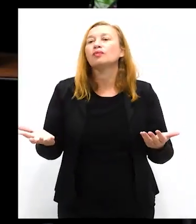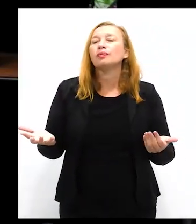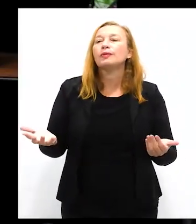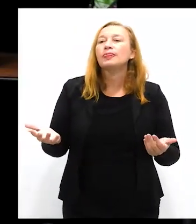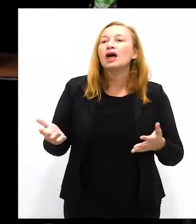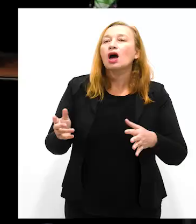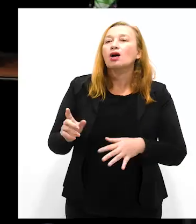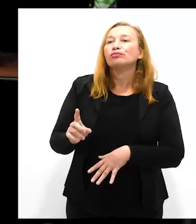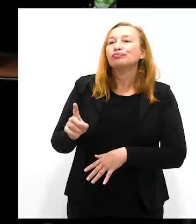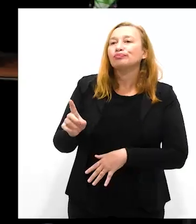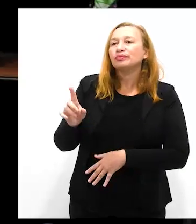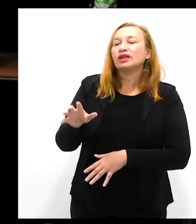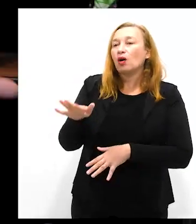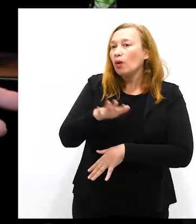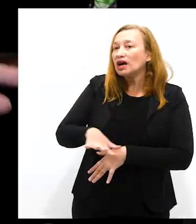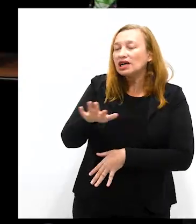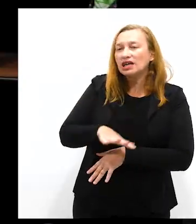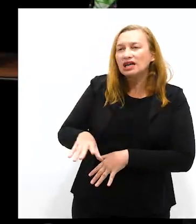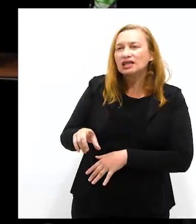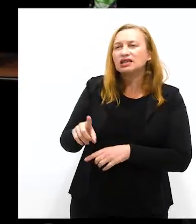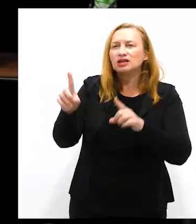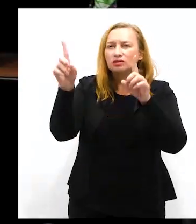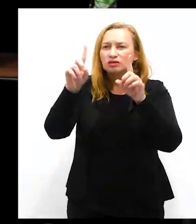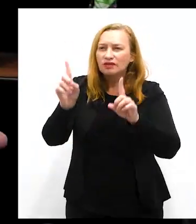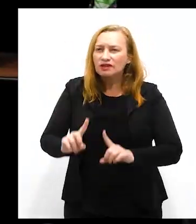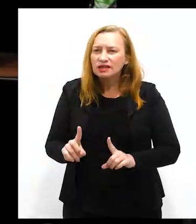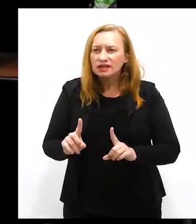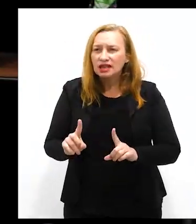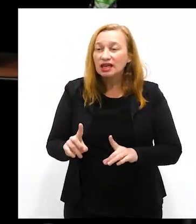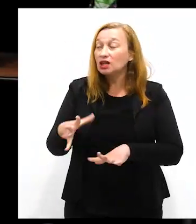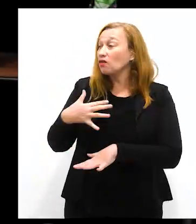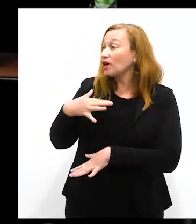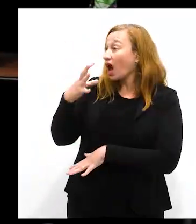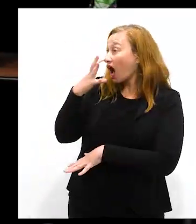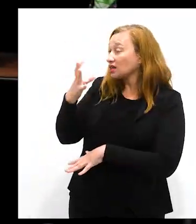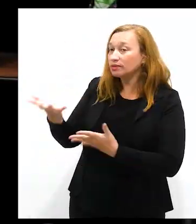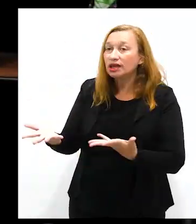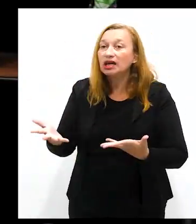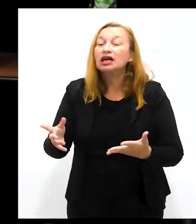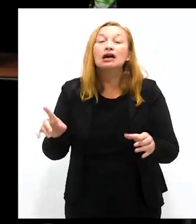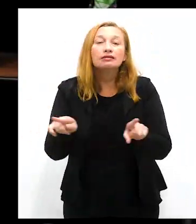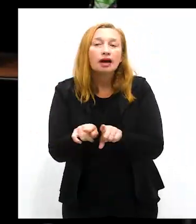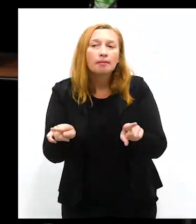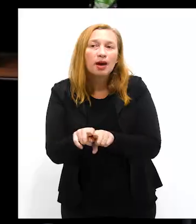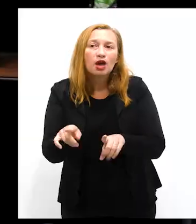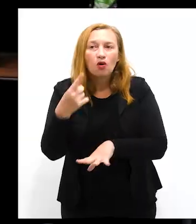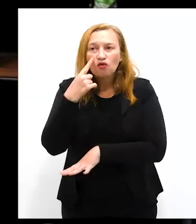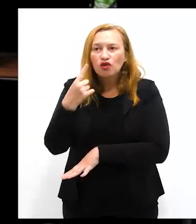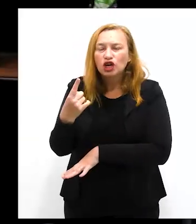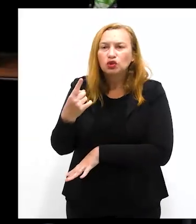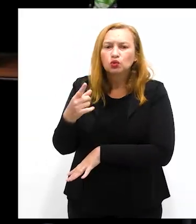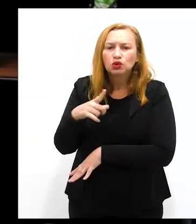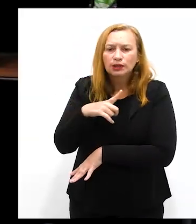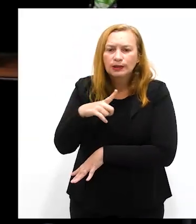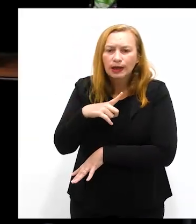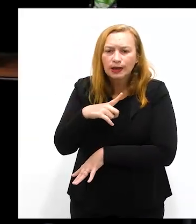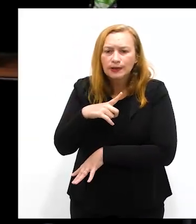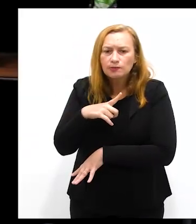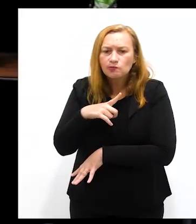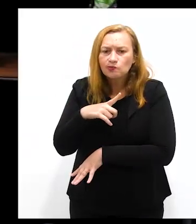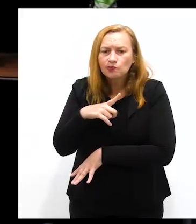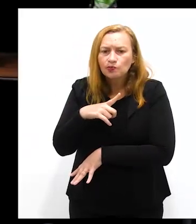alto, então a gente junta o tino dele com o da gente, a gente viaja na maionese, né? Então é muito mais legal. Ou menos isso. Outro também que